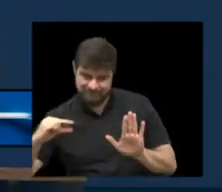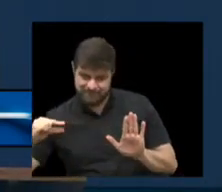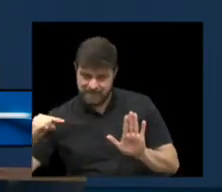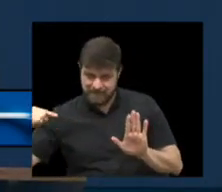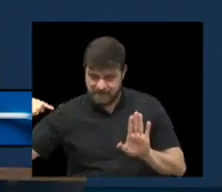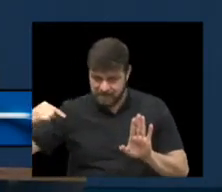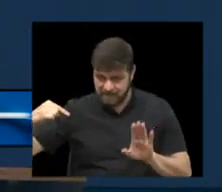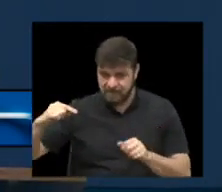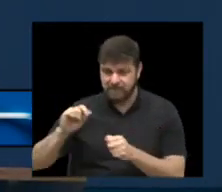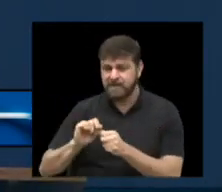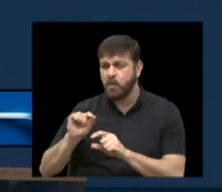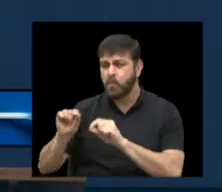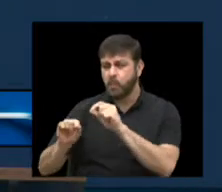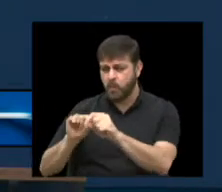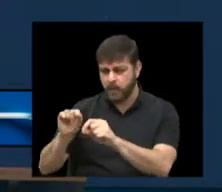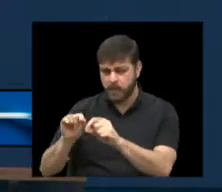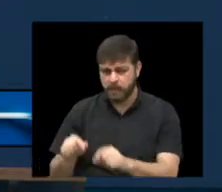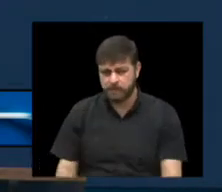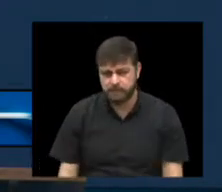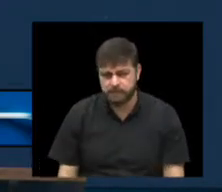que simplesmente